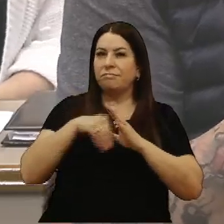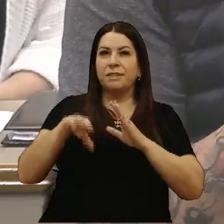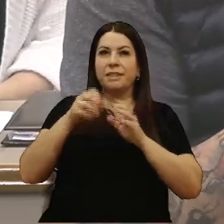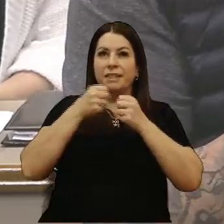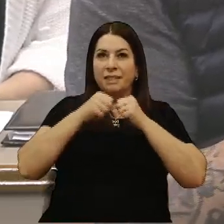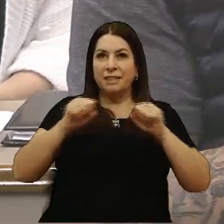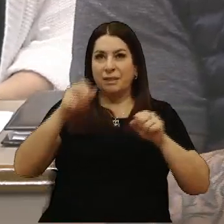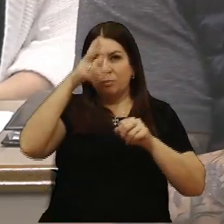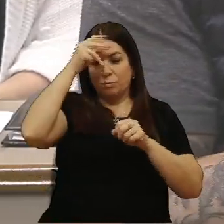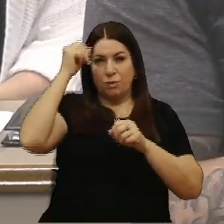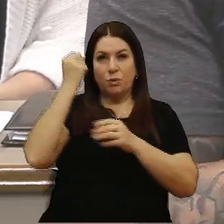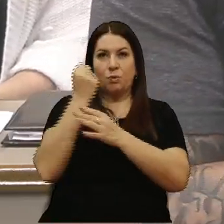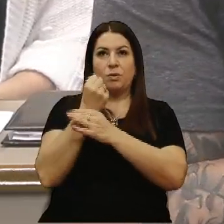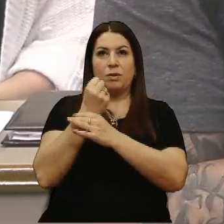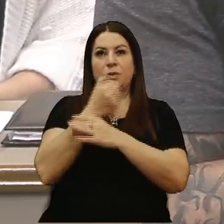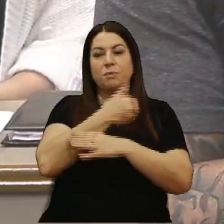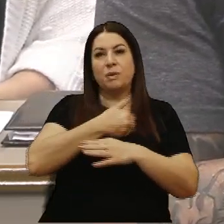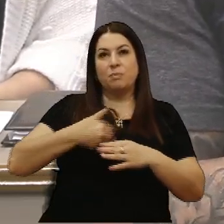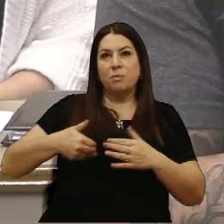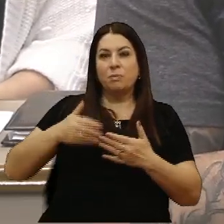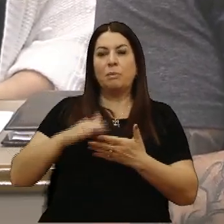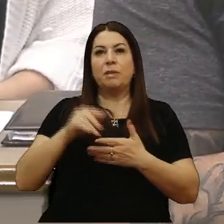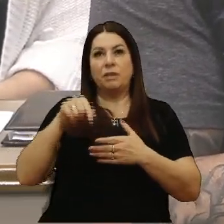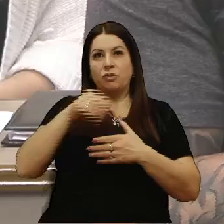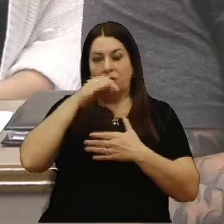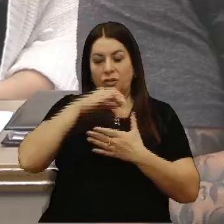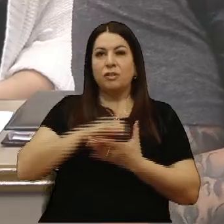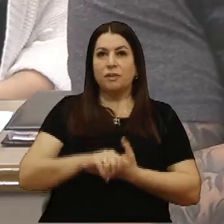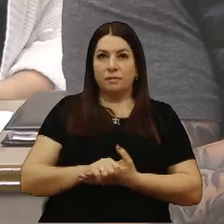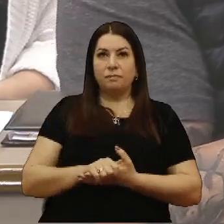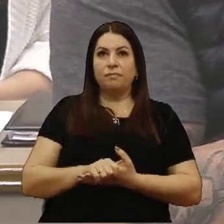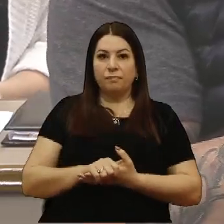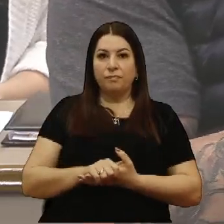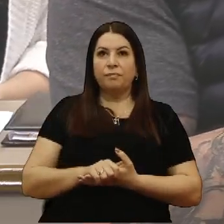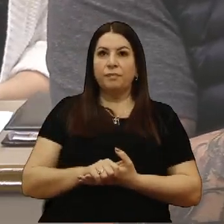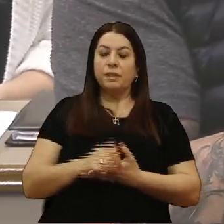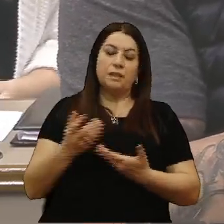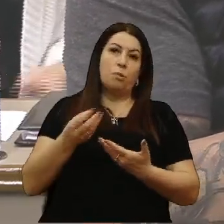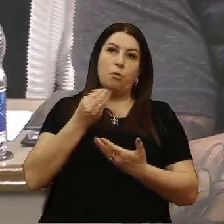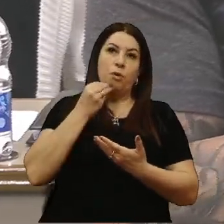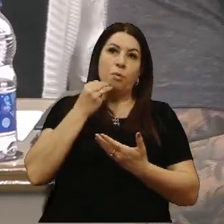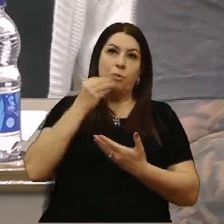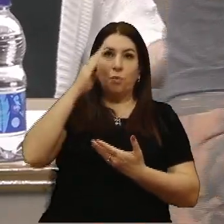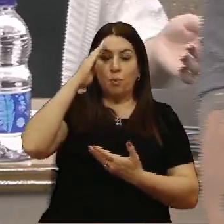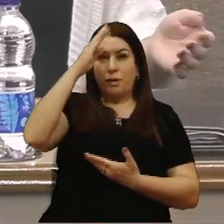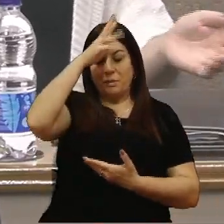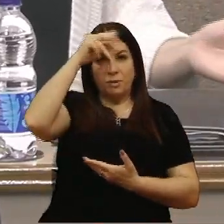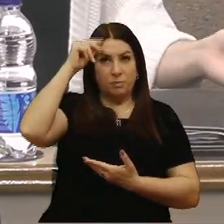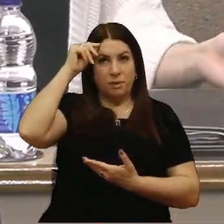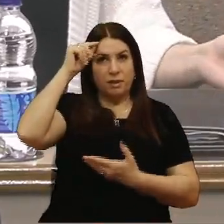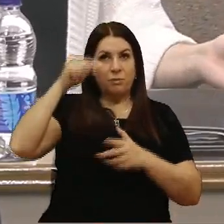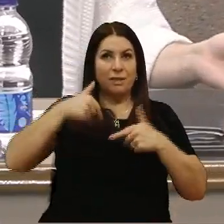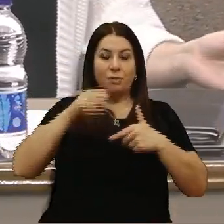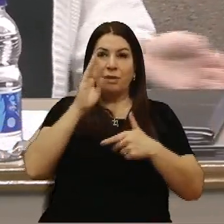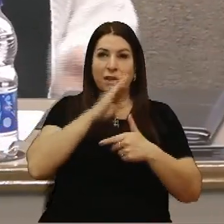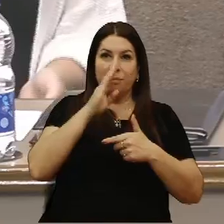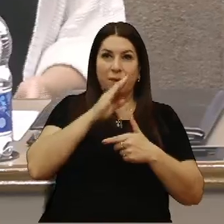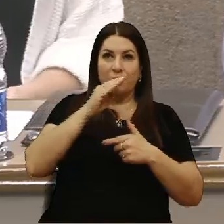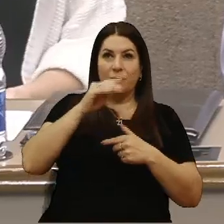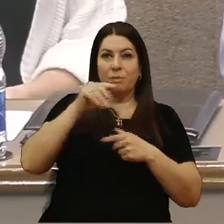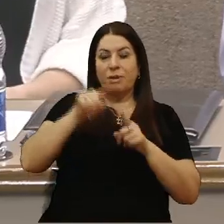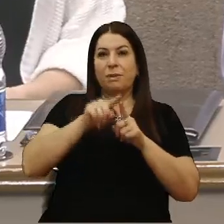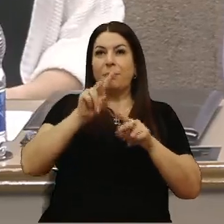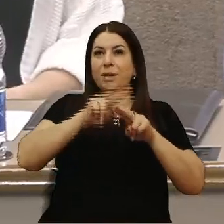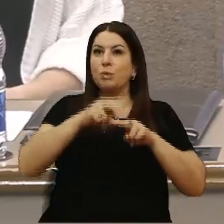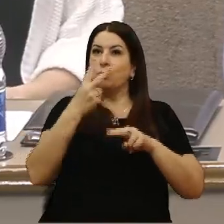Secretaria Municipal de Segurança Pública aqui de Caxias do Sul, né, e, por óbvio, os guardas municipais. Então, ação rápida da Guarda Municipal